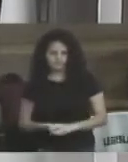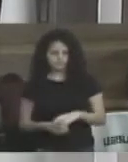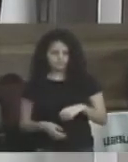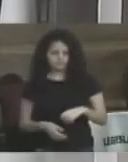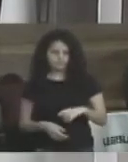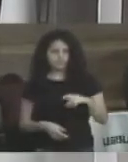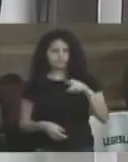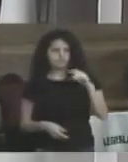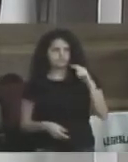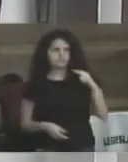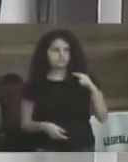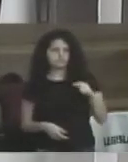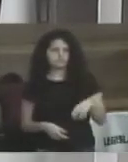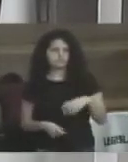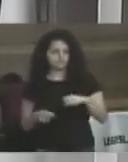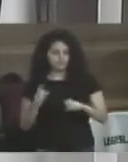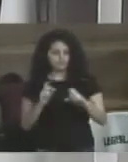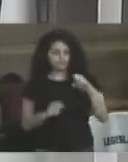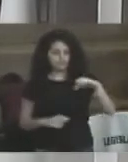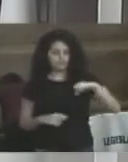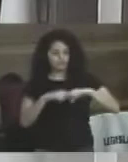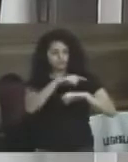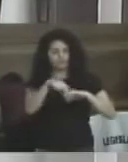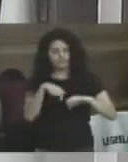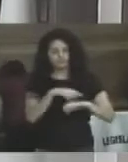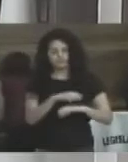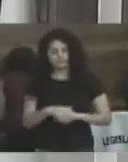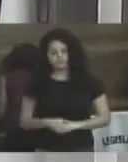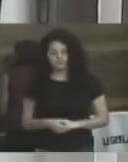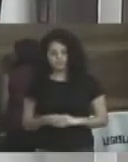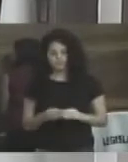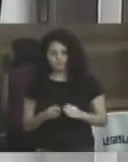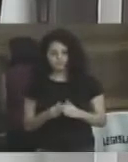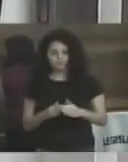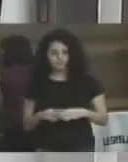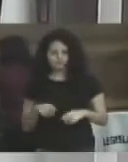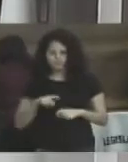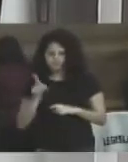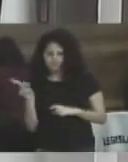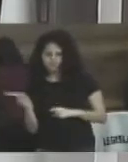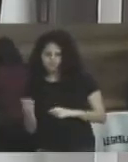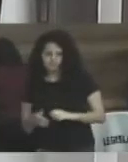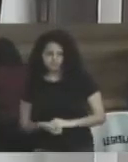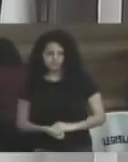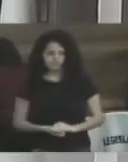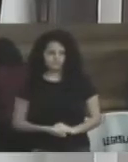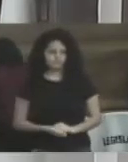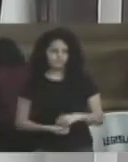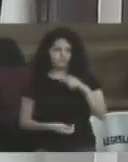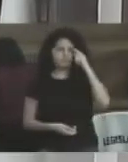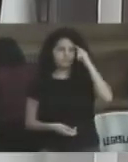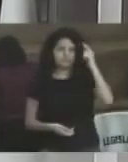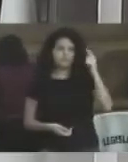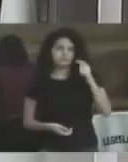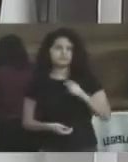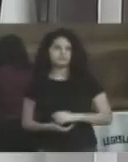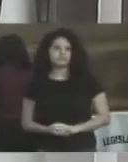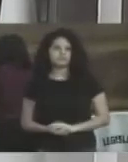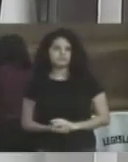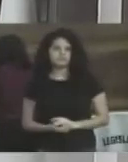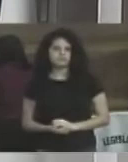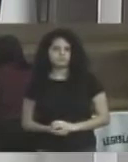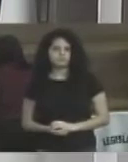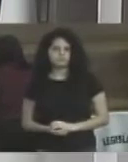7, né, a partir das 9 horas, e eu peço à população que compareça, tá? E pense que isso não é uma bandeira,